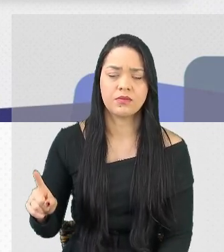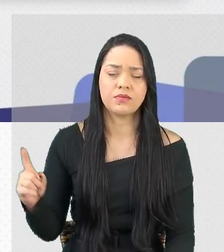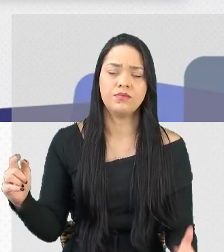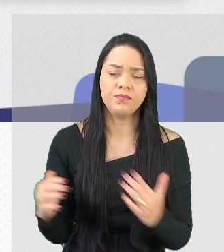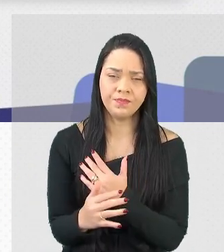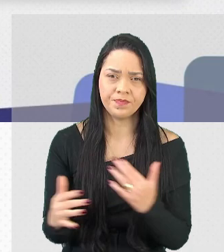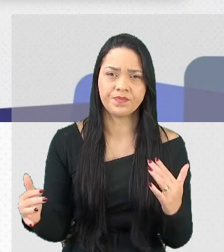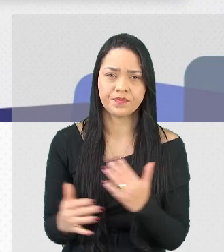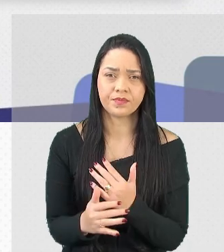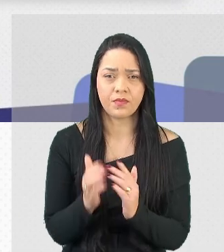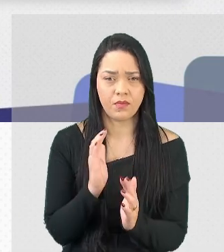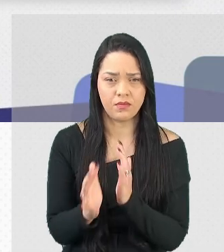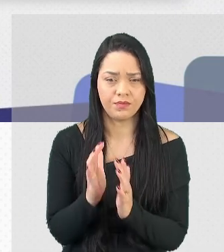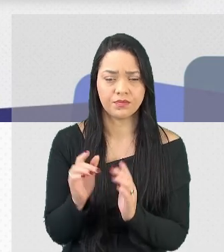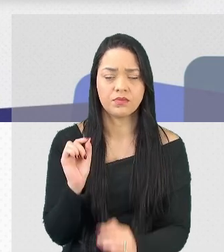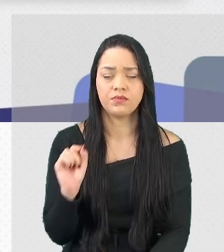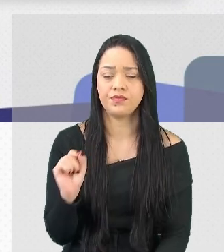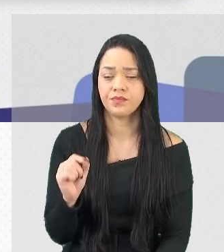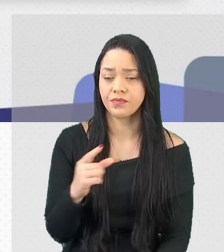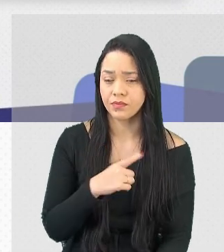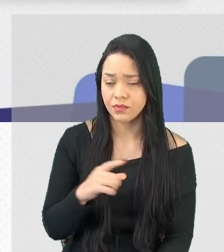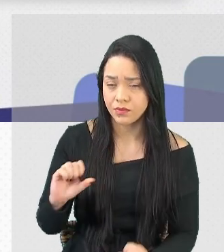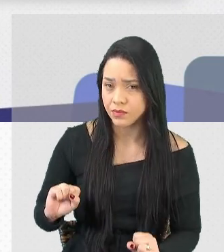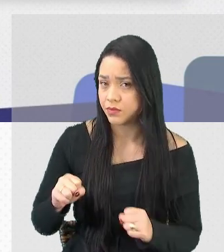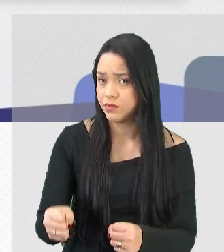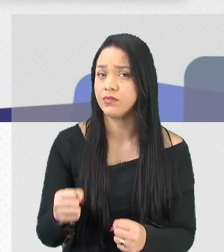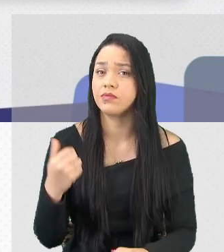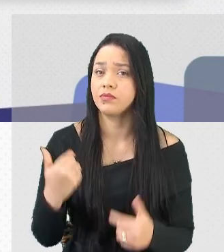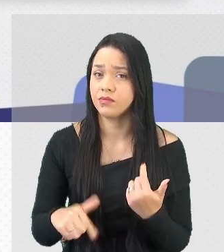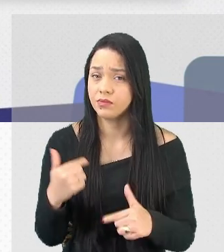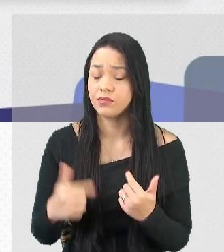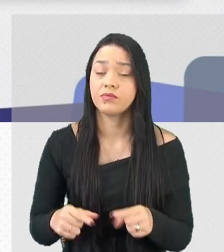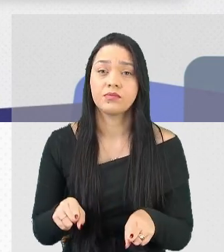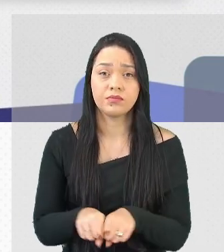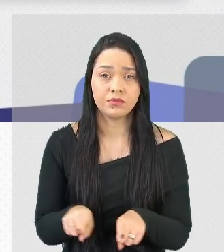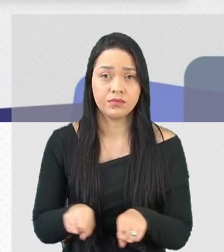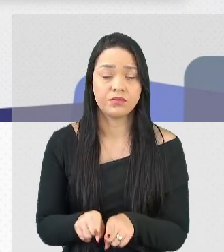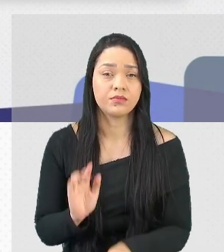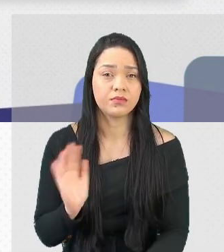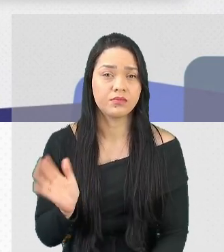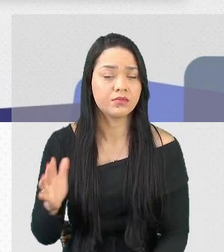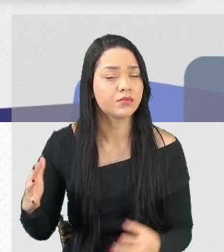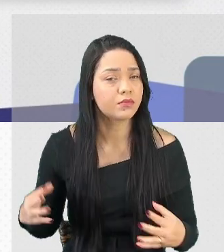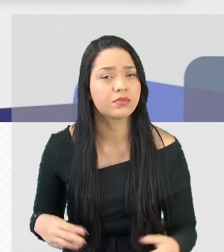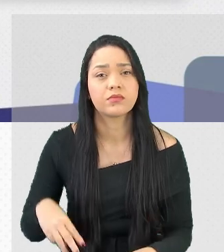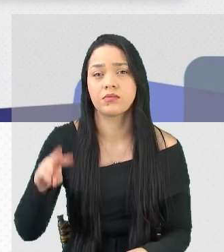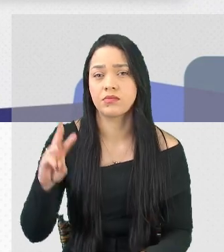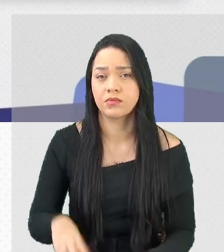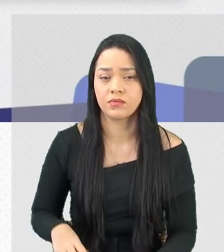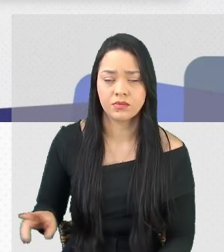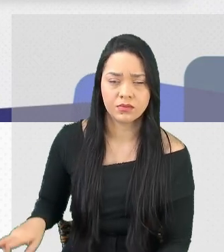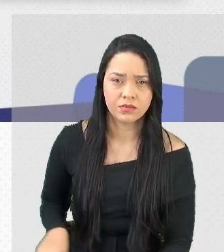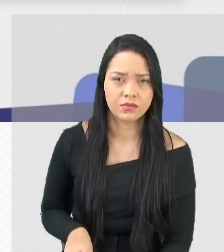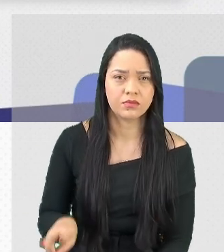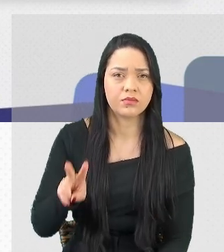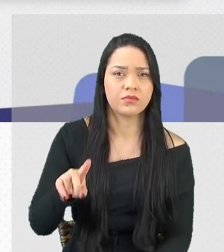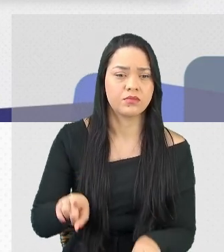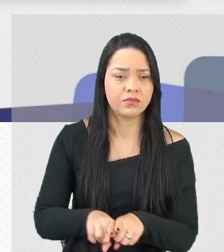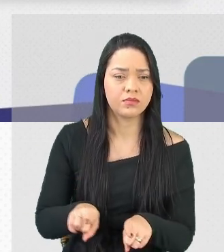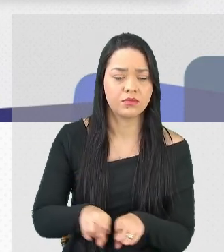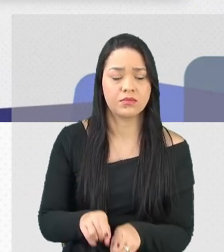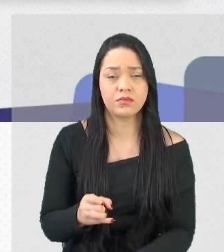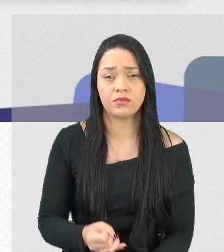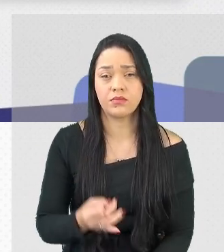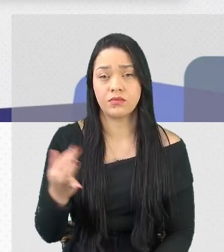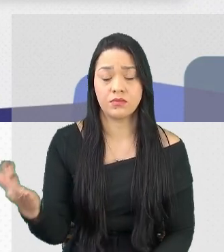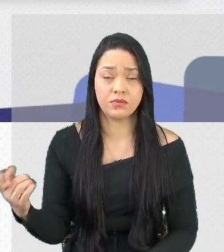ali abundante. Então, quem dava os valores e a quantidade de tempo a ser trabalhado nas fábricas era o dono dos